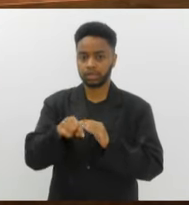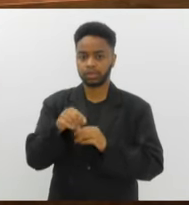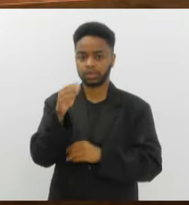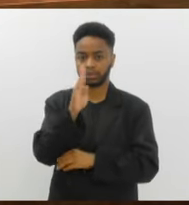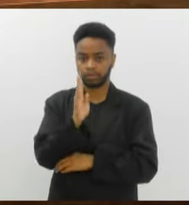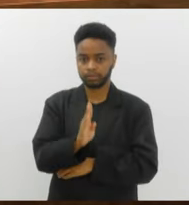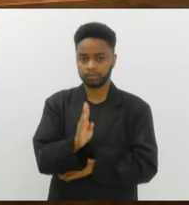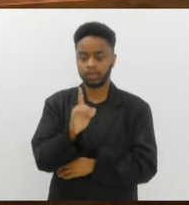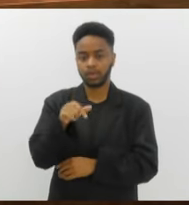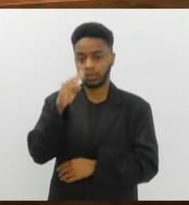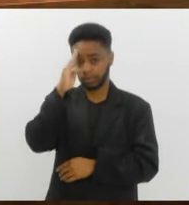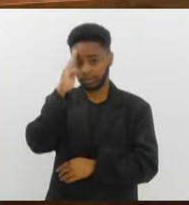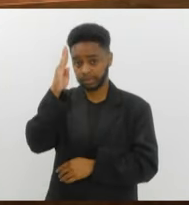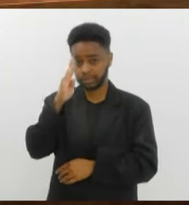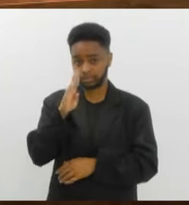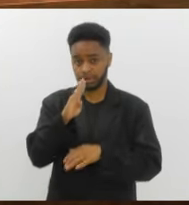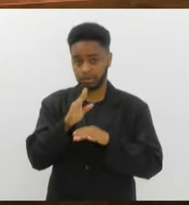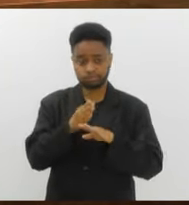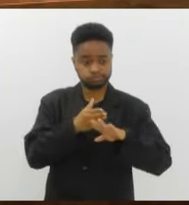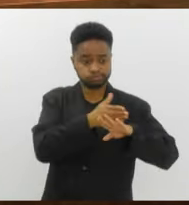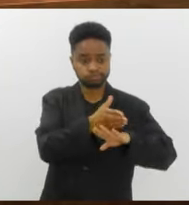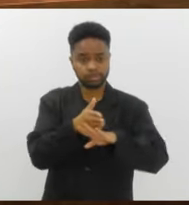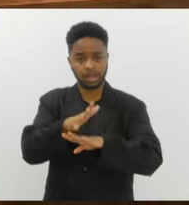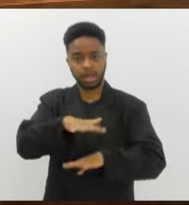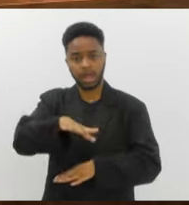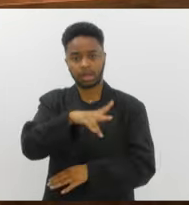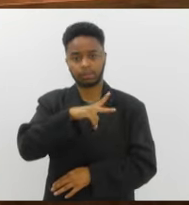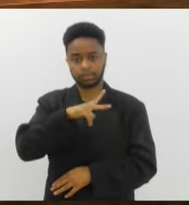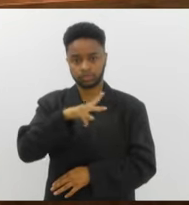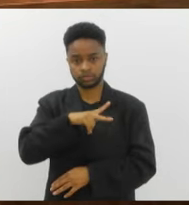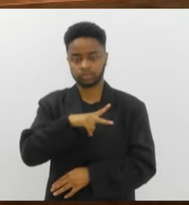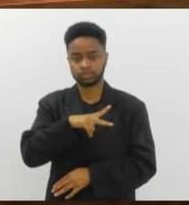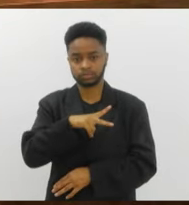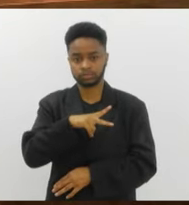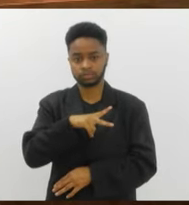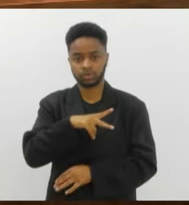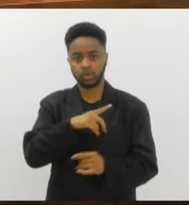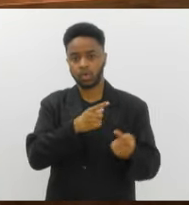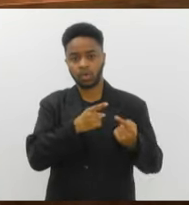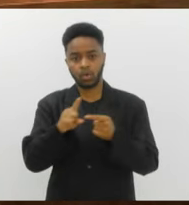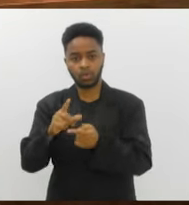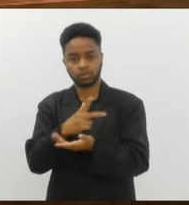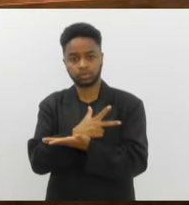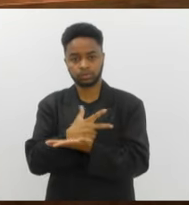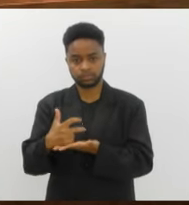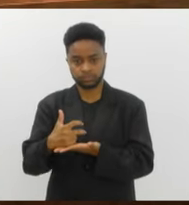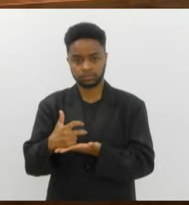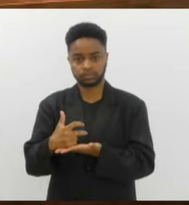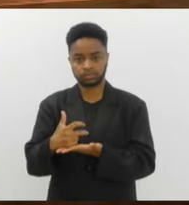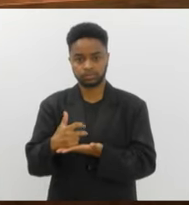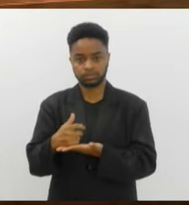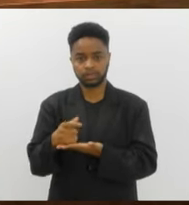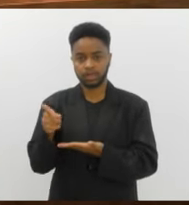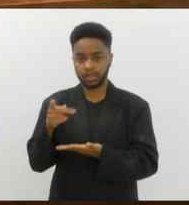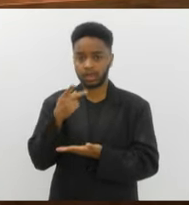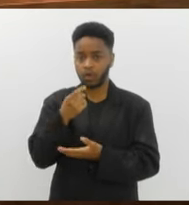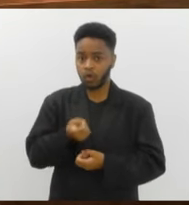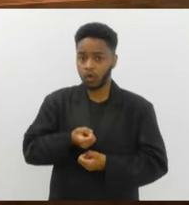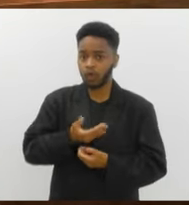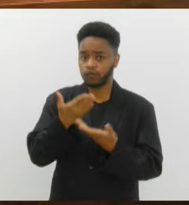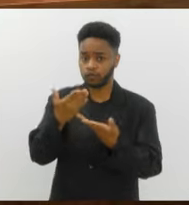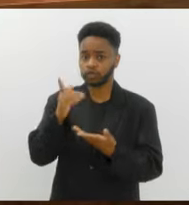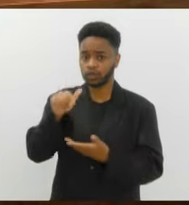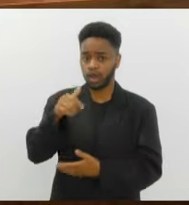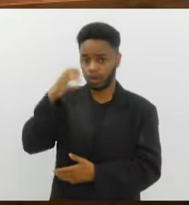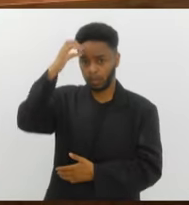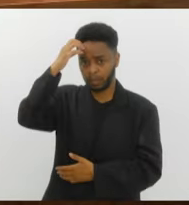maior invasor de propriedade privada, contrário à cassação de um réu confesso, porra. Porque